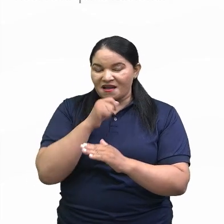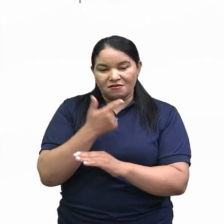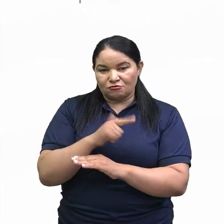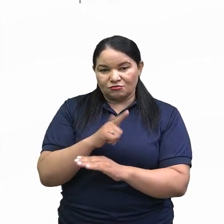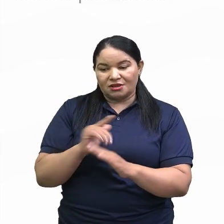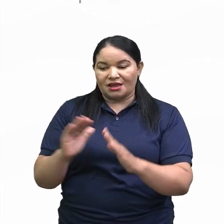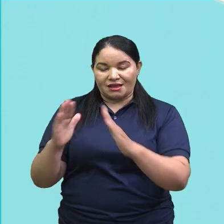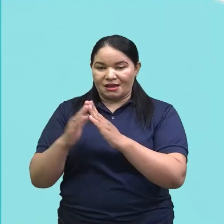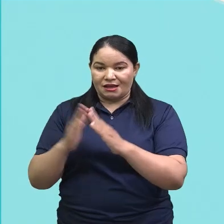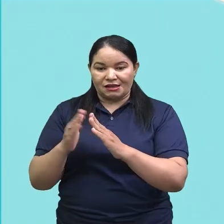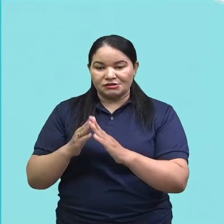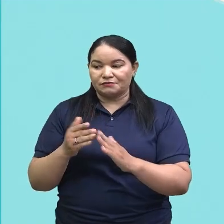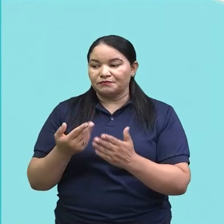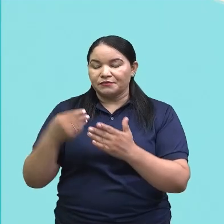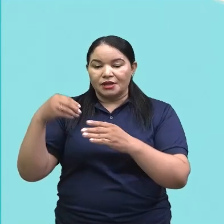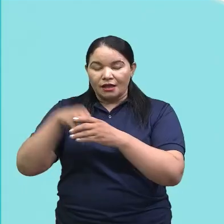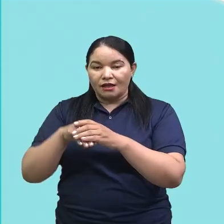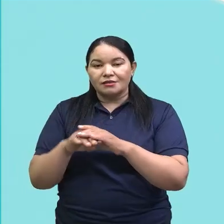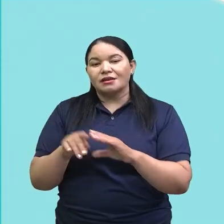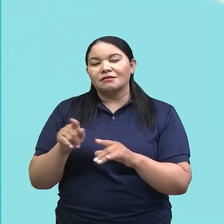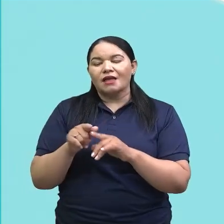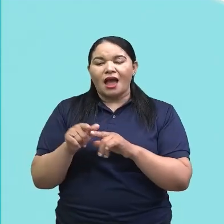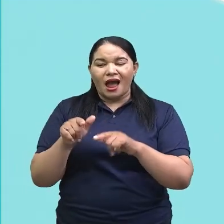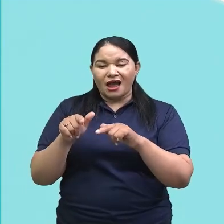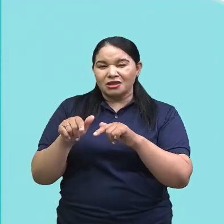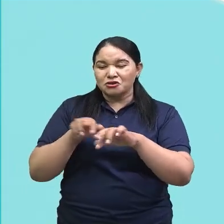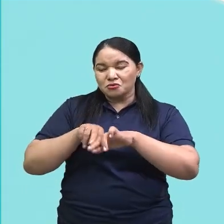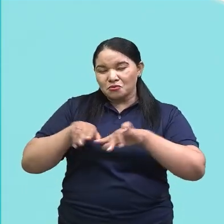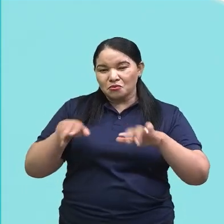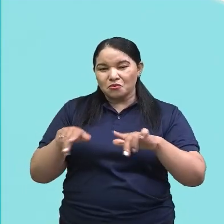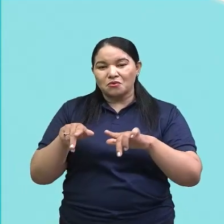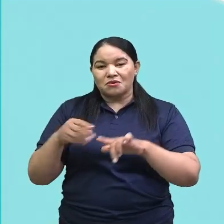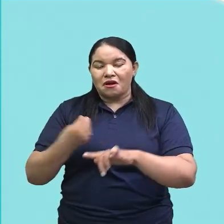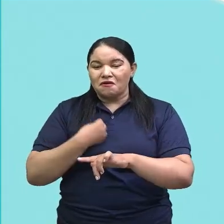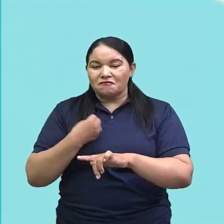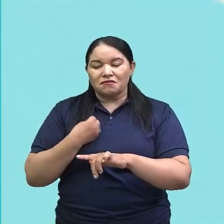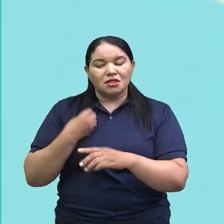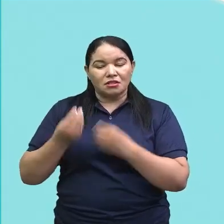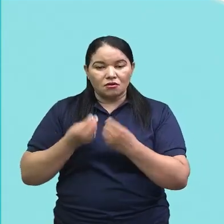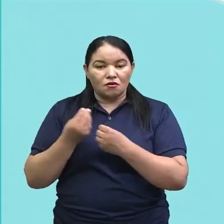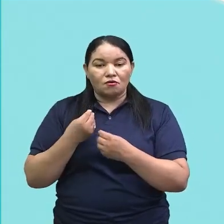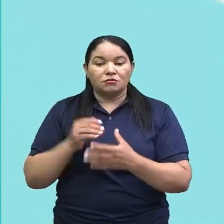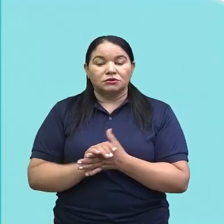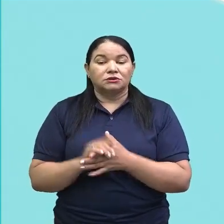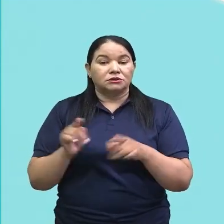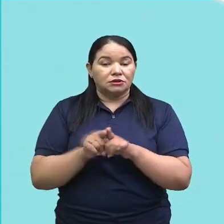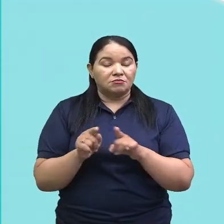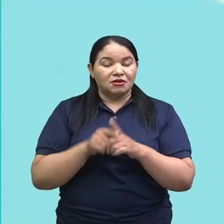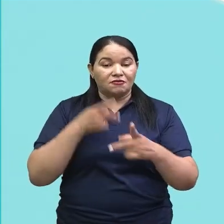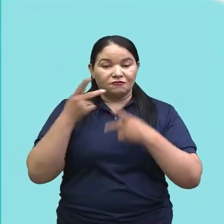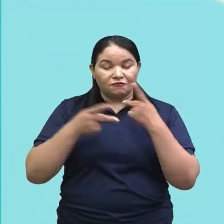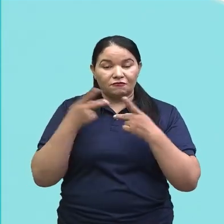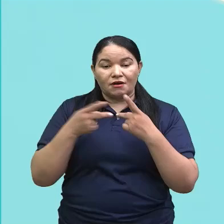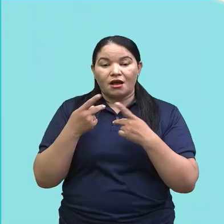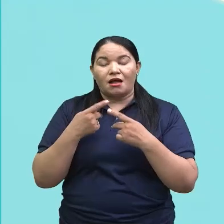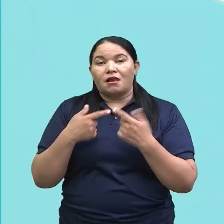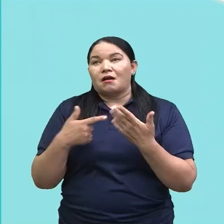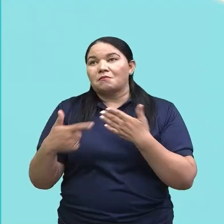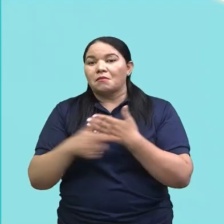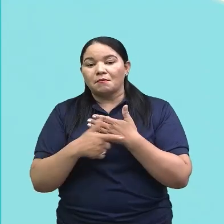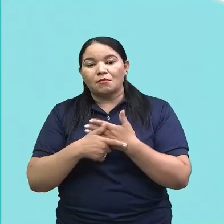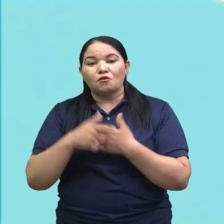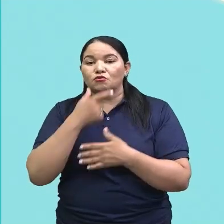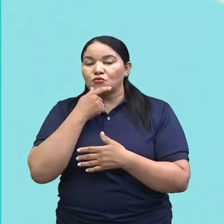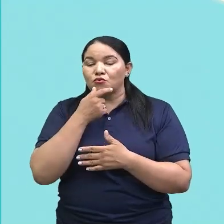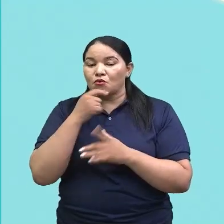várias situações dentro desse internato. Inclusive, ele começa a questionar o papel do homem na sociedade, porque o